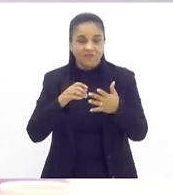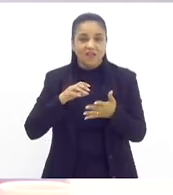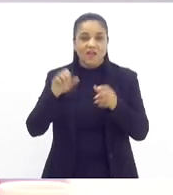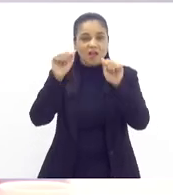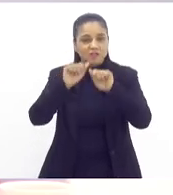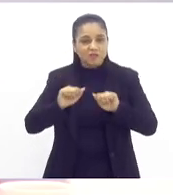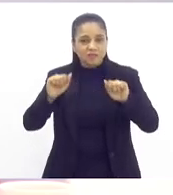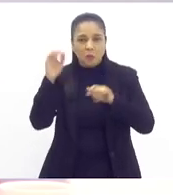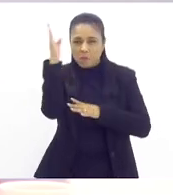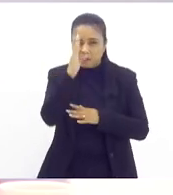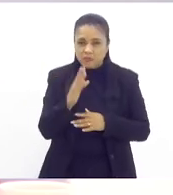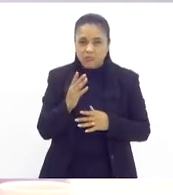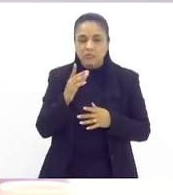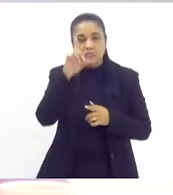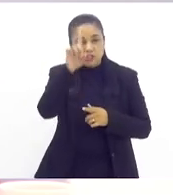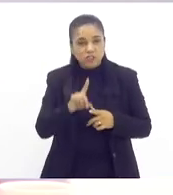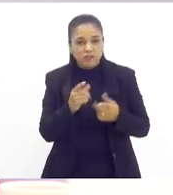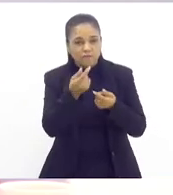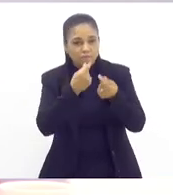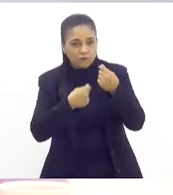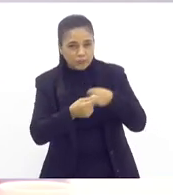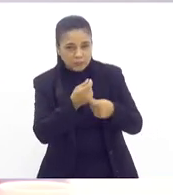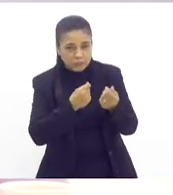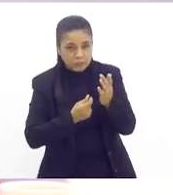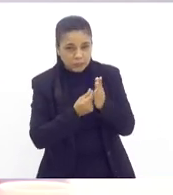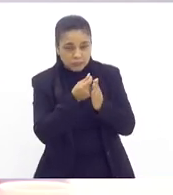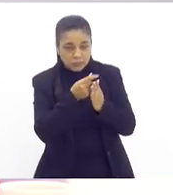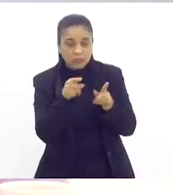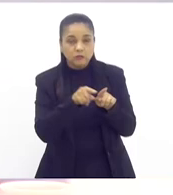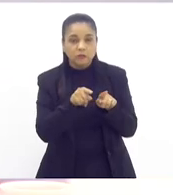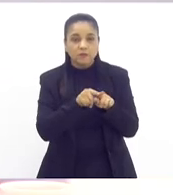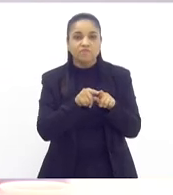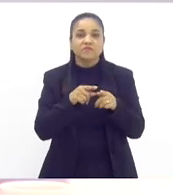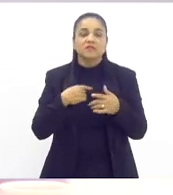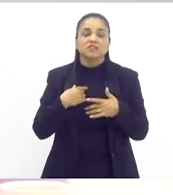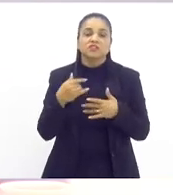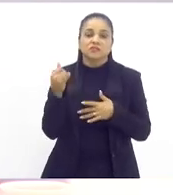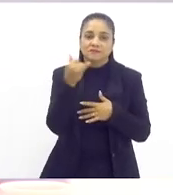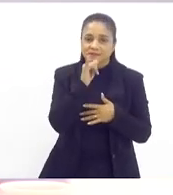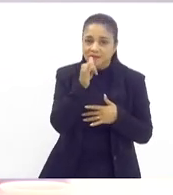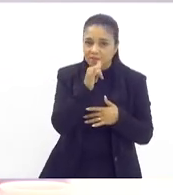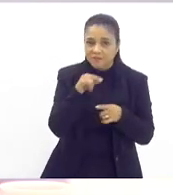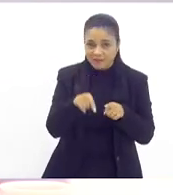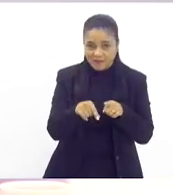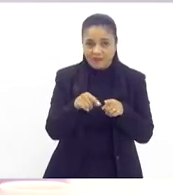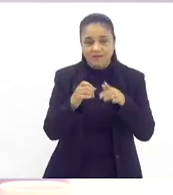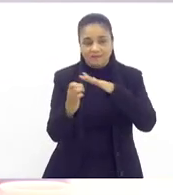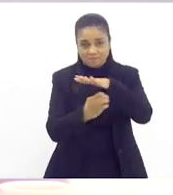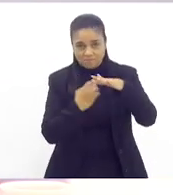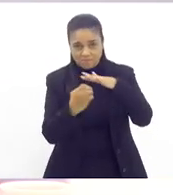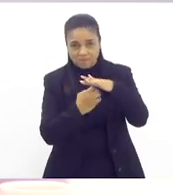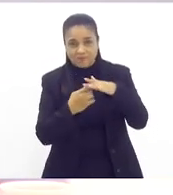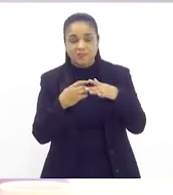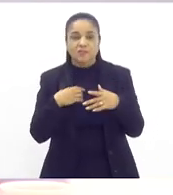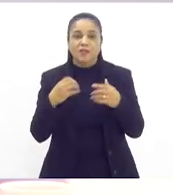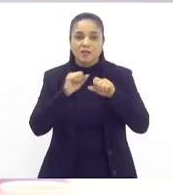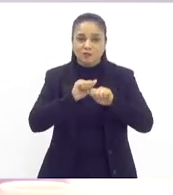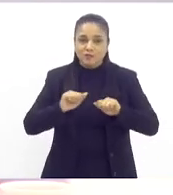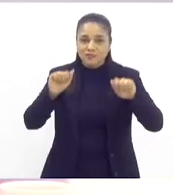Direito Financeiro, registrar aqui a Associação Brasileira de Geradores Termoelétricas, Associação dos Diretores de Escola